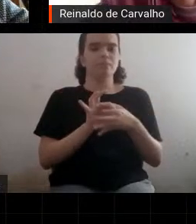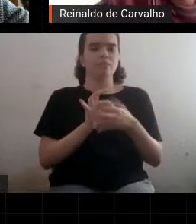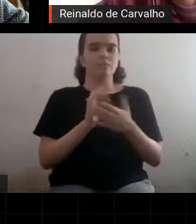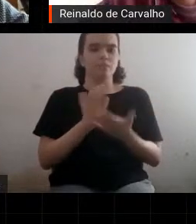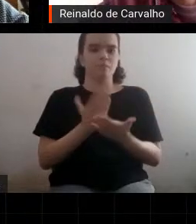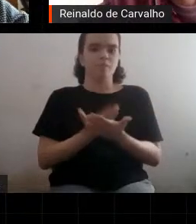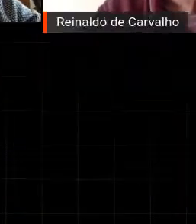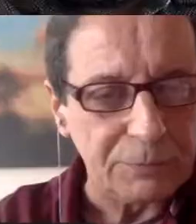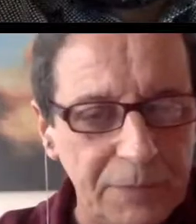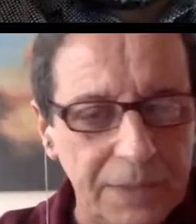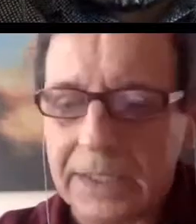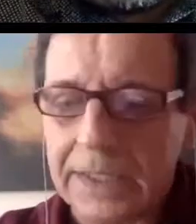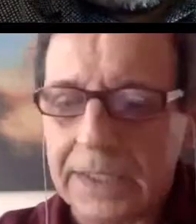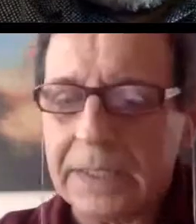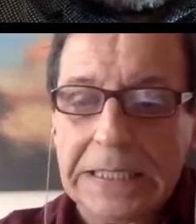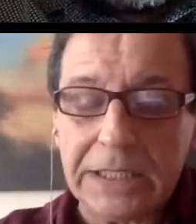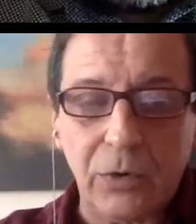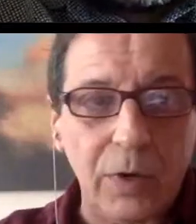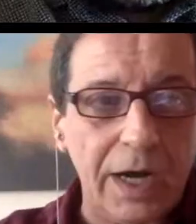que a gente estava falando lá no início.